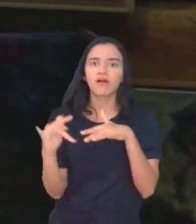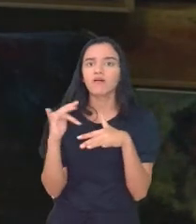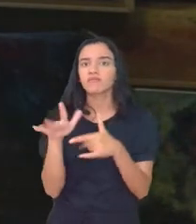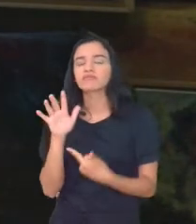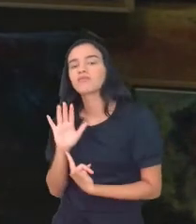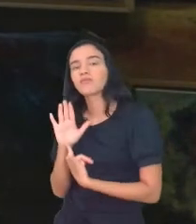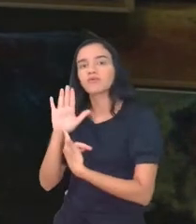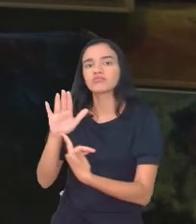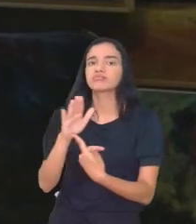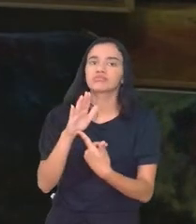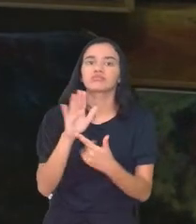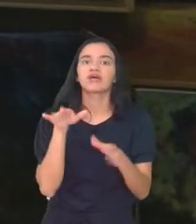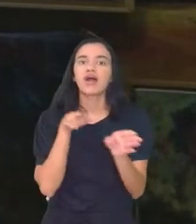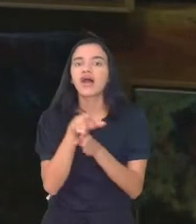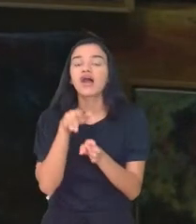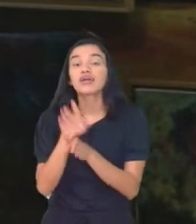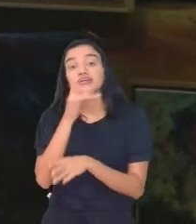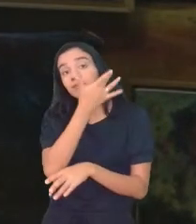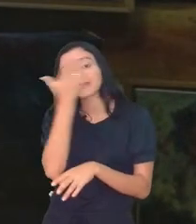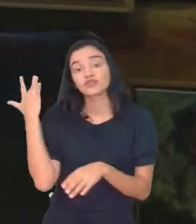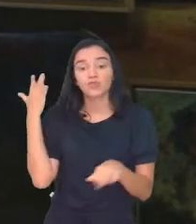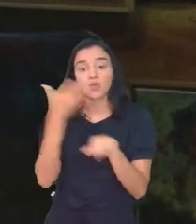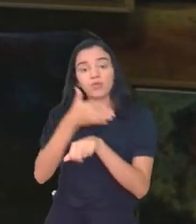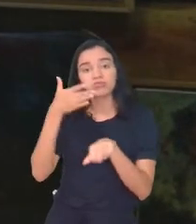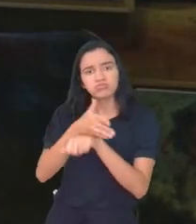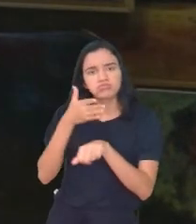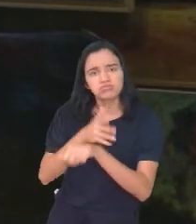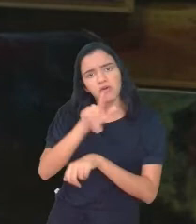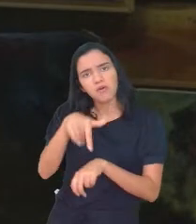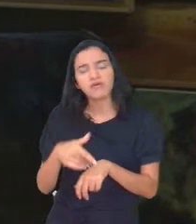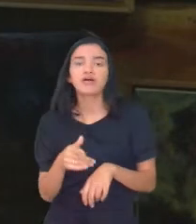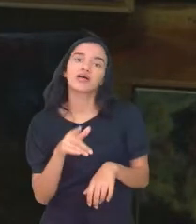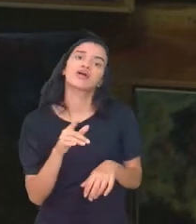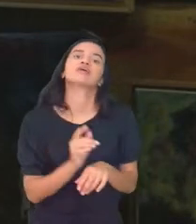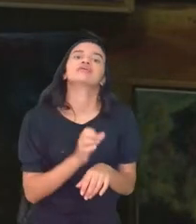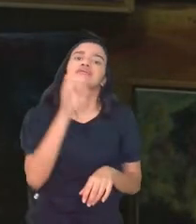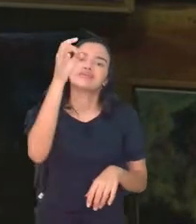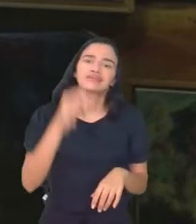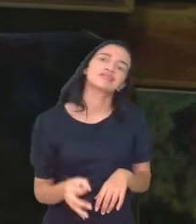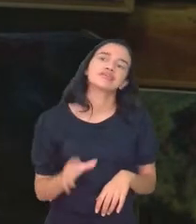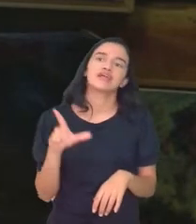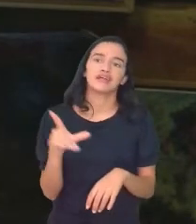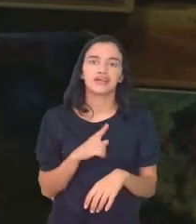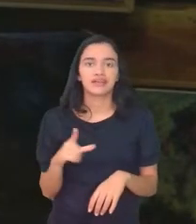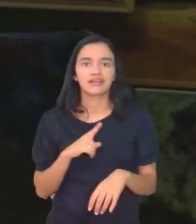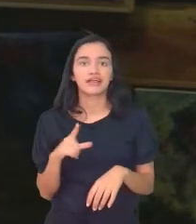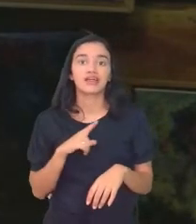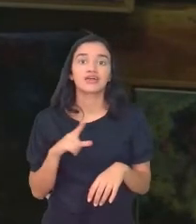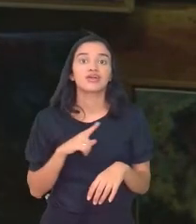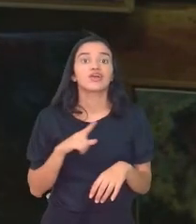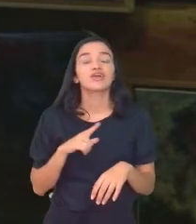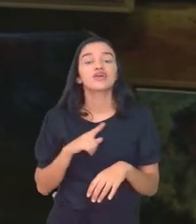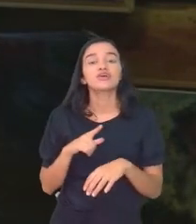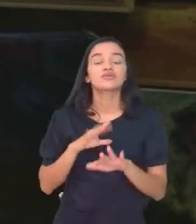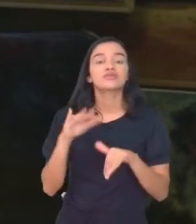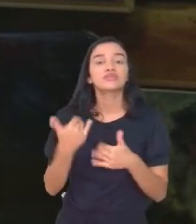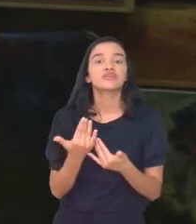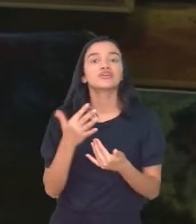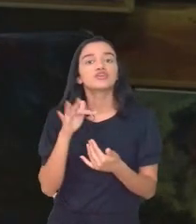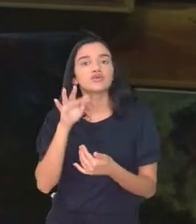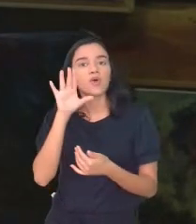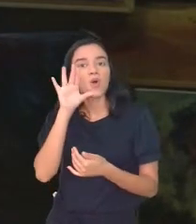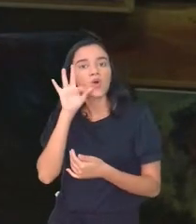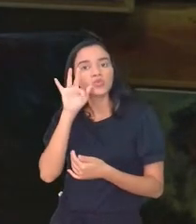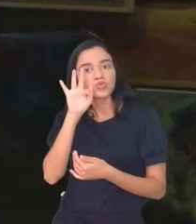possam acessar o seu trabalho e de repente depois dar uma passada aqui Sim, para sim, conhecer? correto. Eu tenho no Face e no Instagram, é